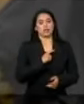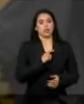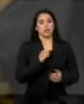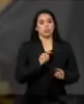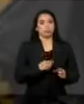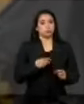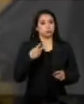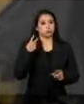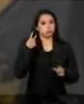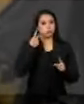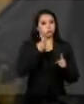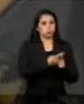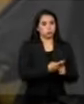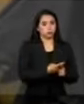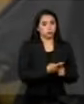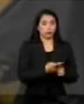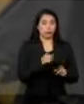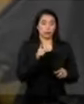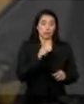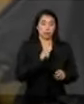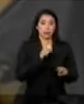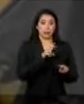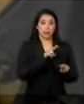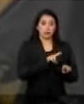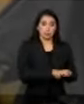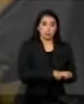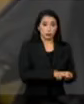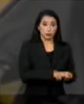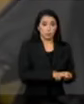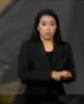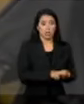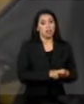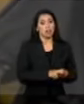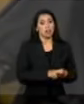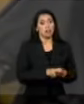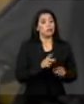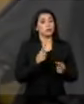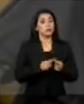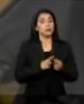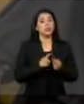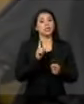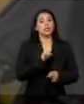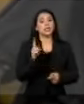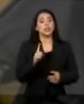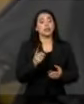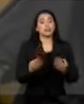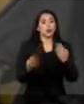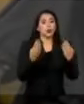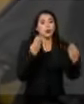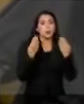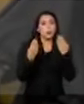pessoa encontra-se encarcerado e serve de paradigma. Por que não dizer? Serve de